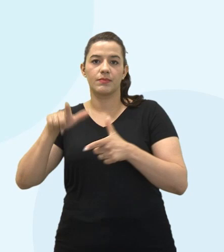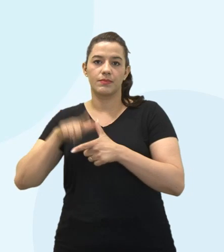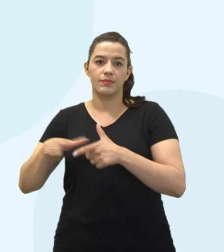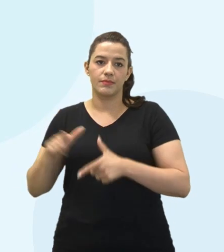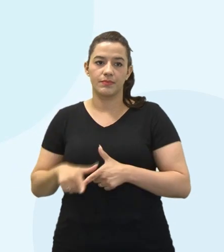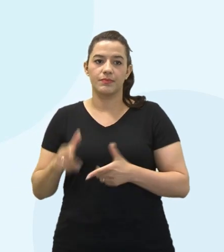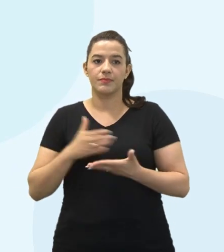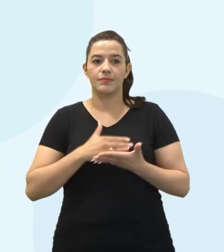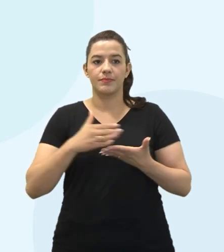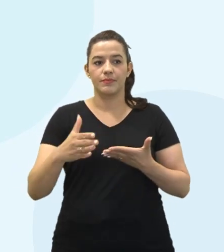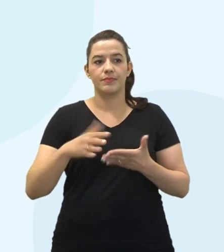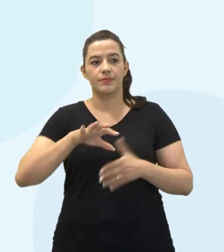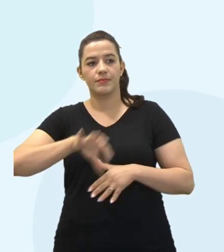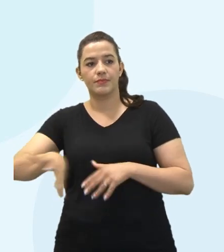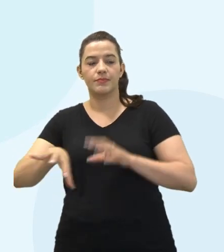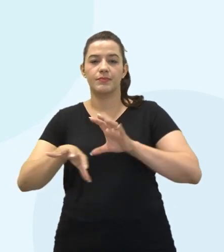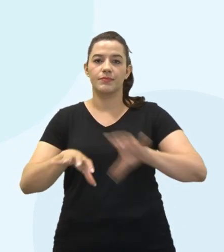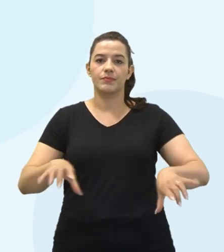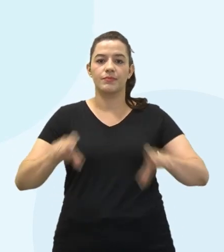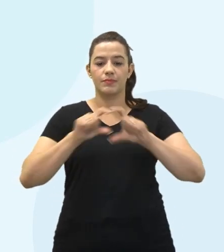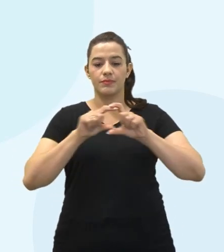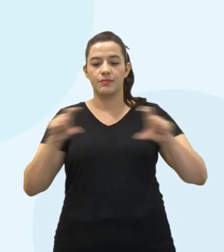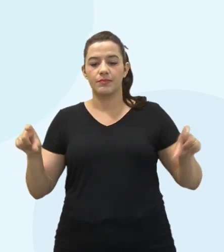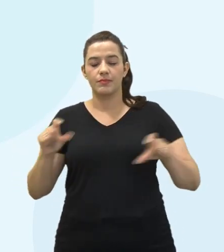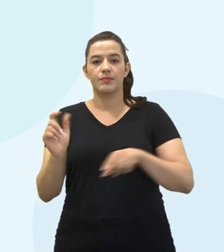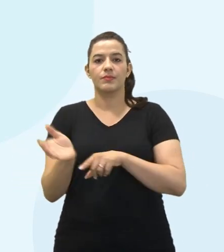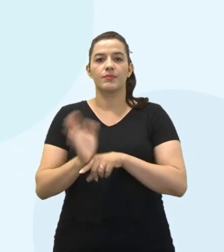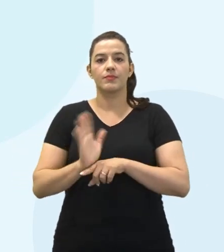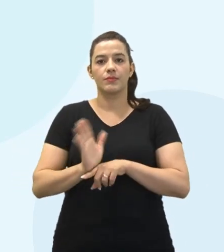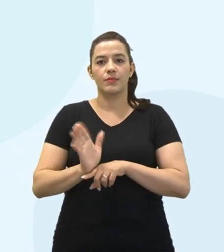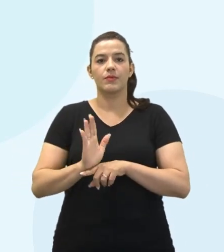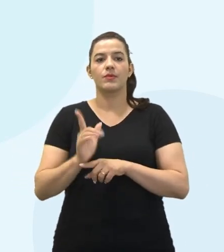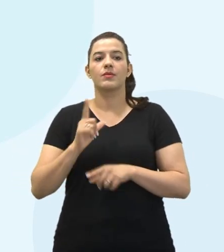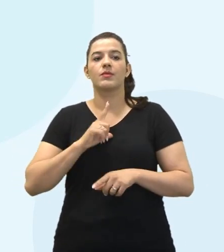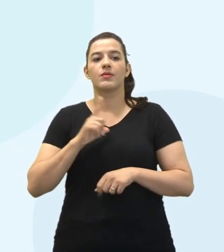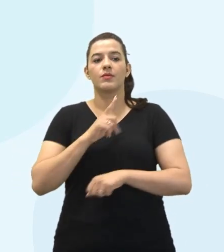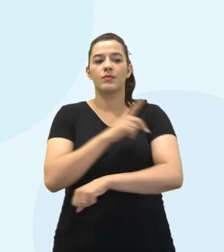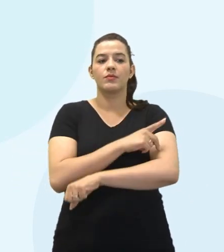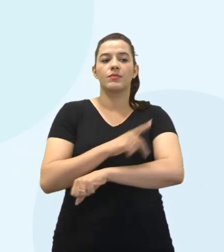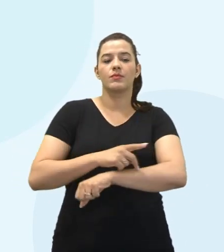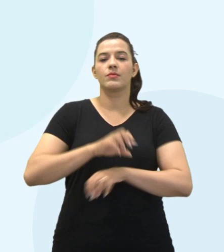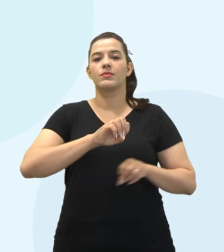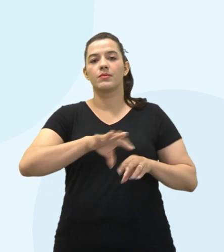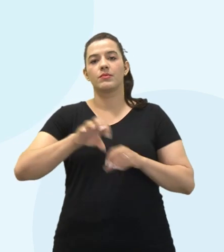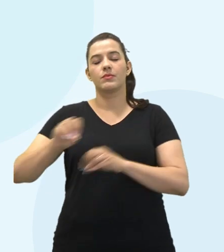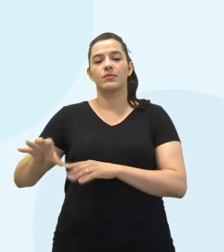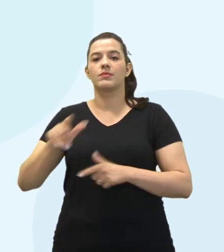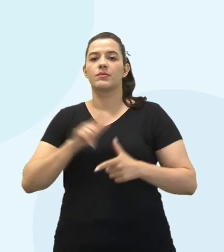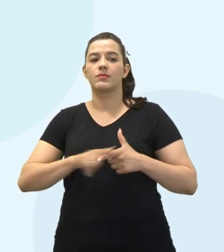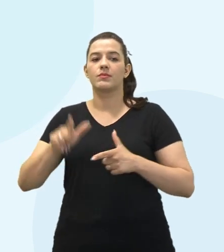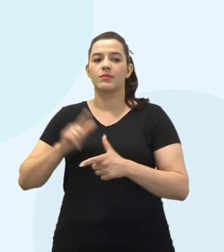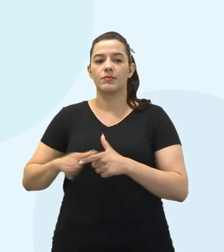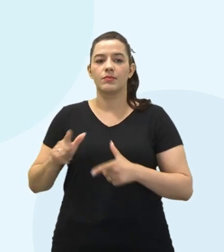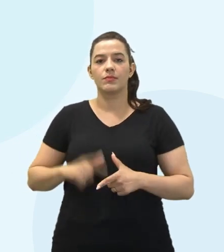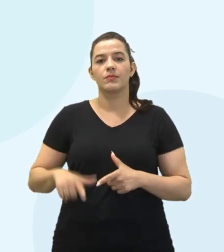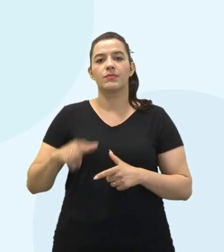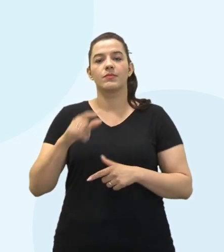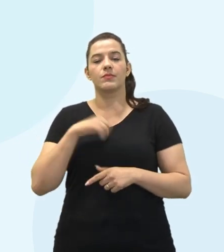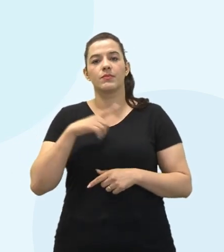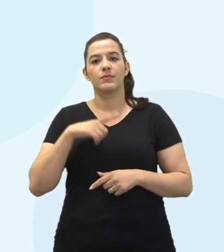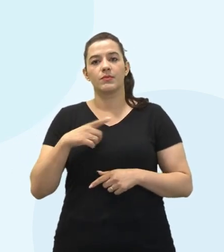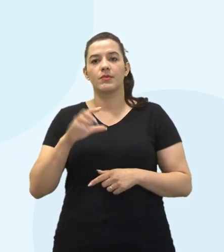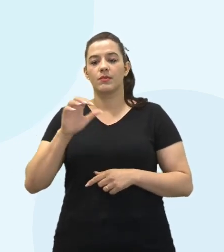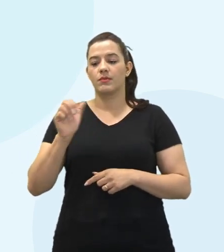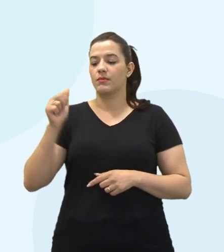tá separamos um trecho do vídeo da metodologia da resolução de problemas do canal do